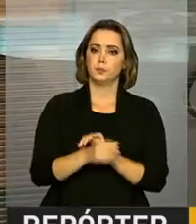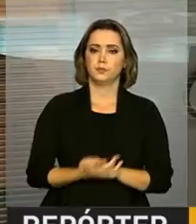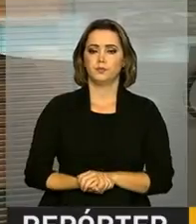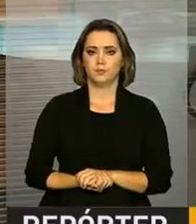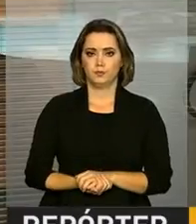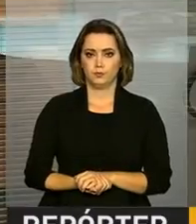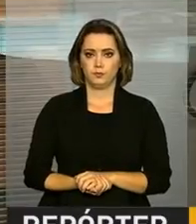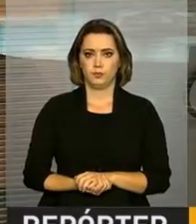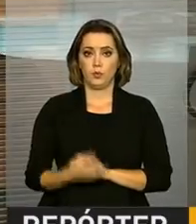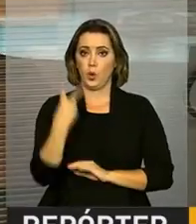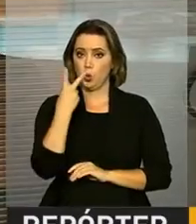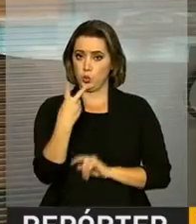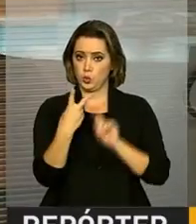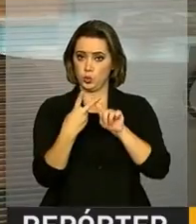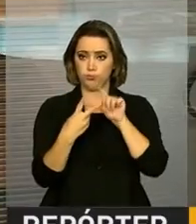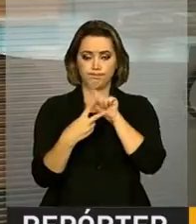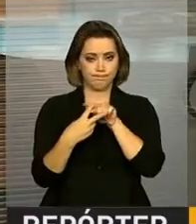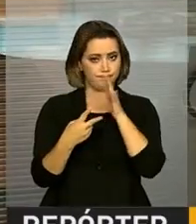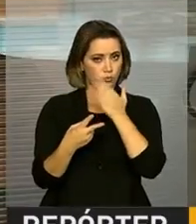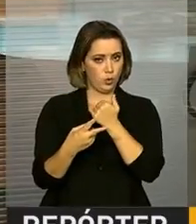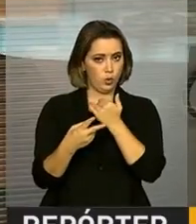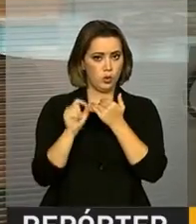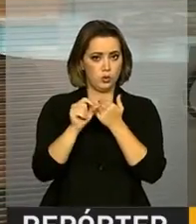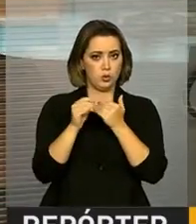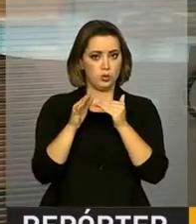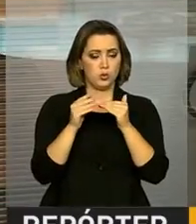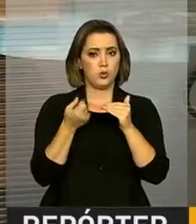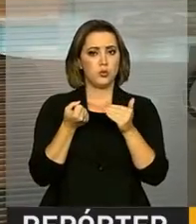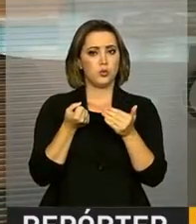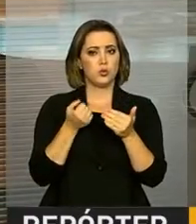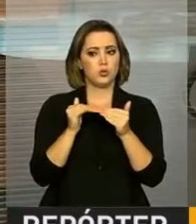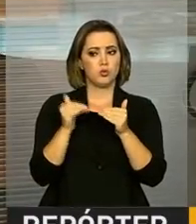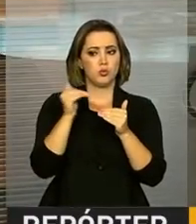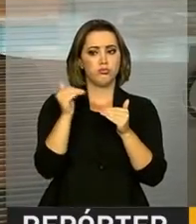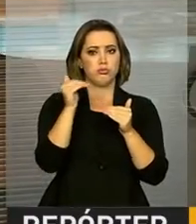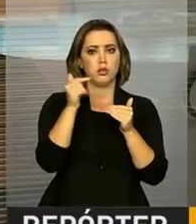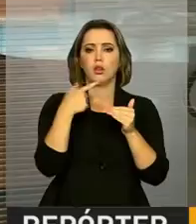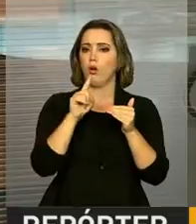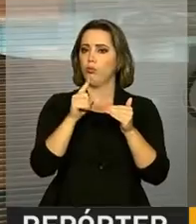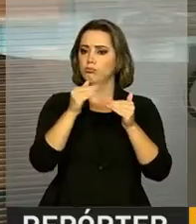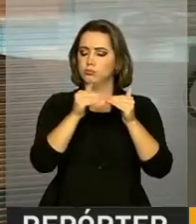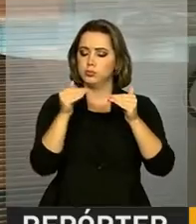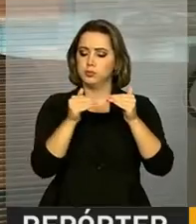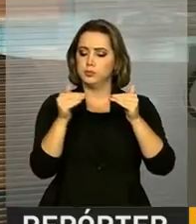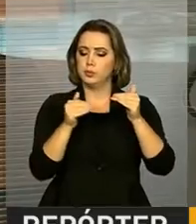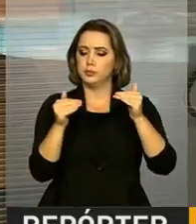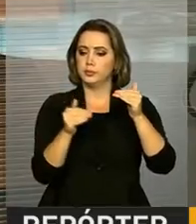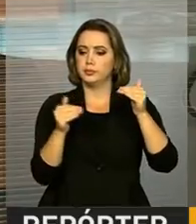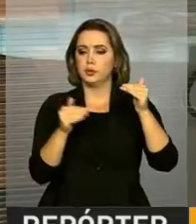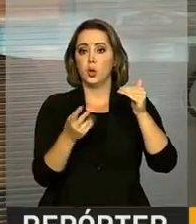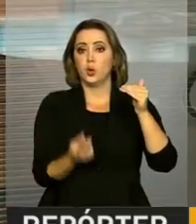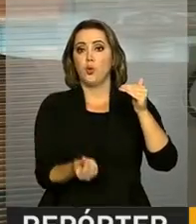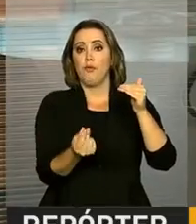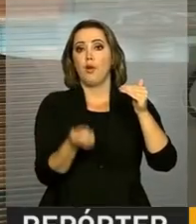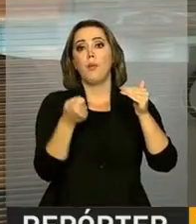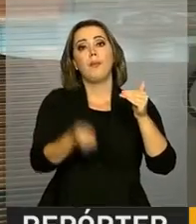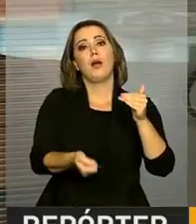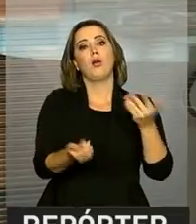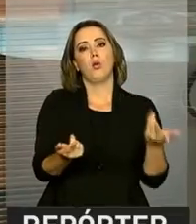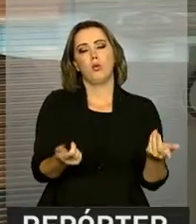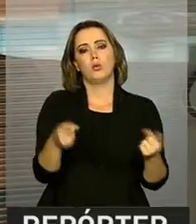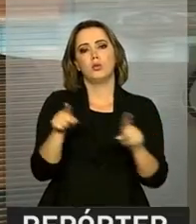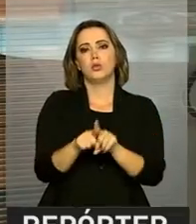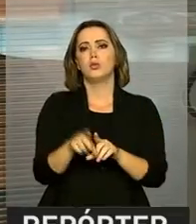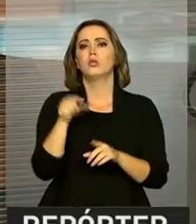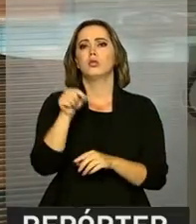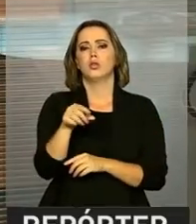últimos reajustes da Petrobras foram no sentido da redução do preço, tanto da gasolina quanto do diesel. Então, seria natural que também